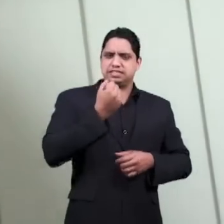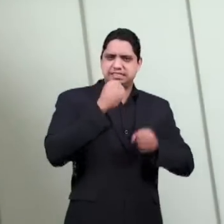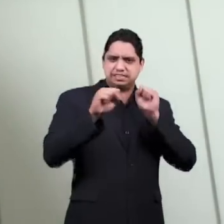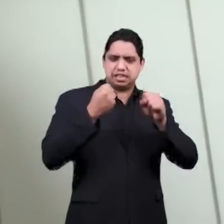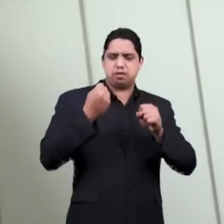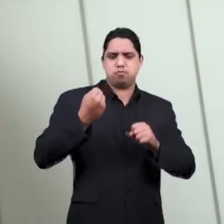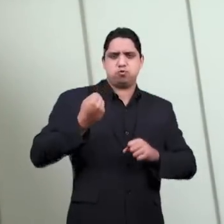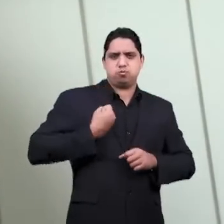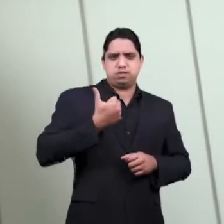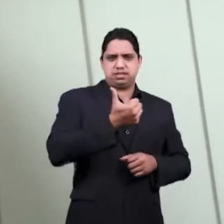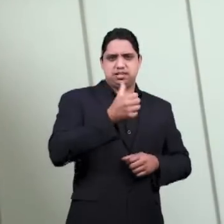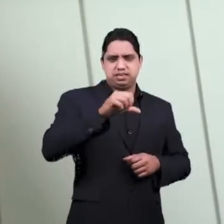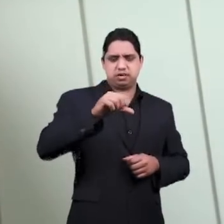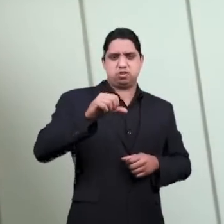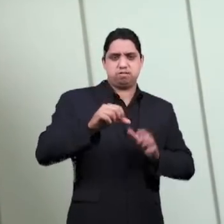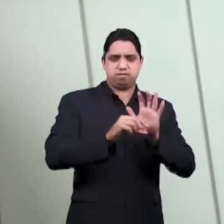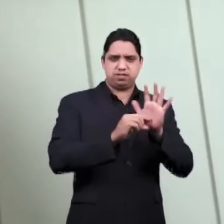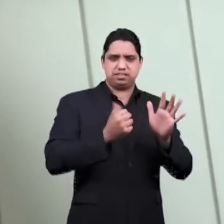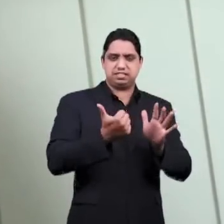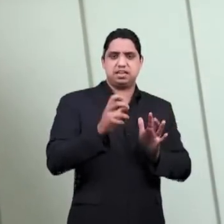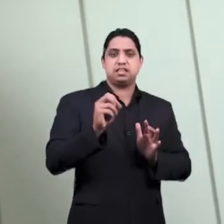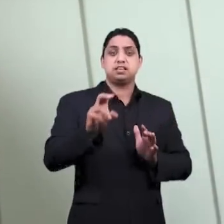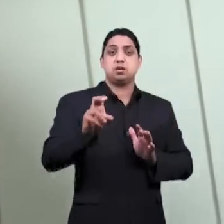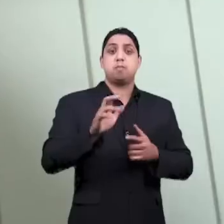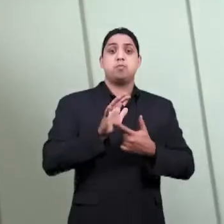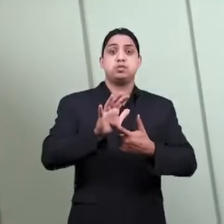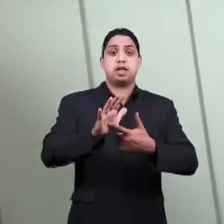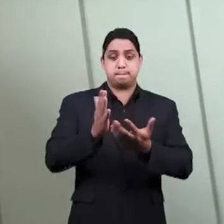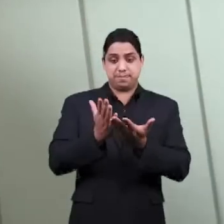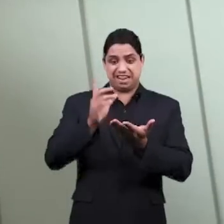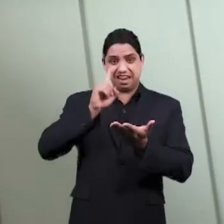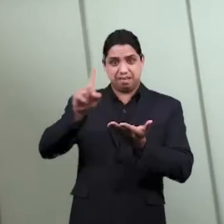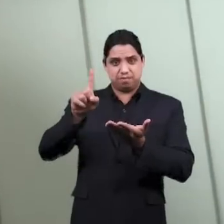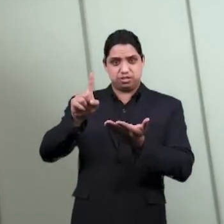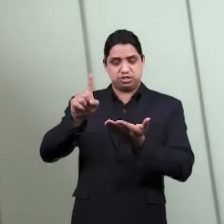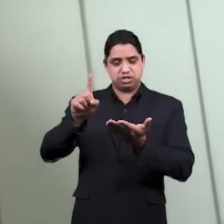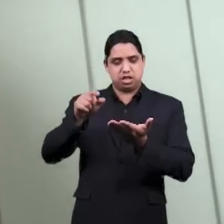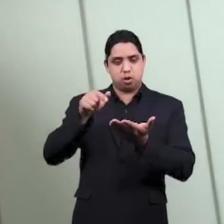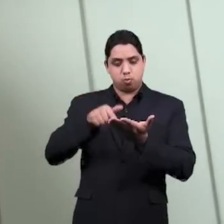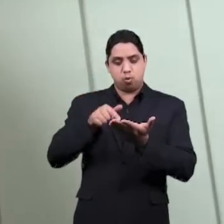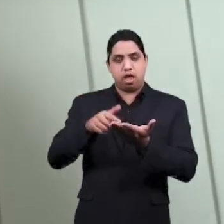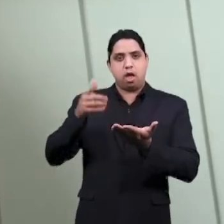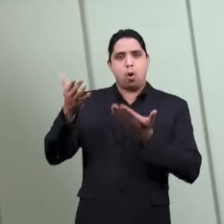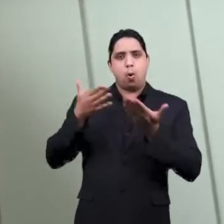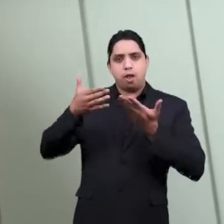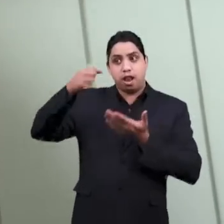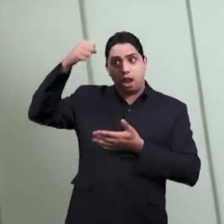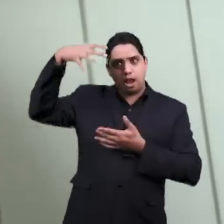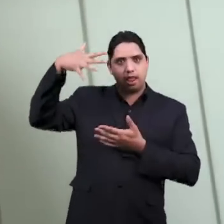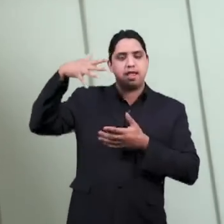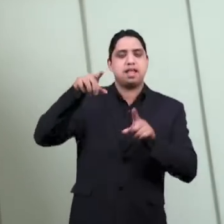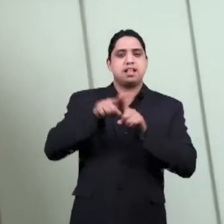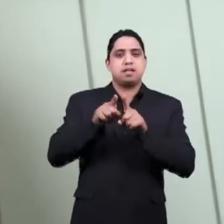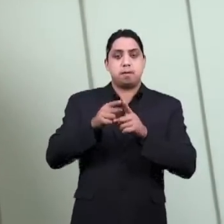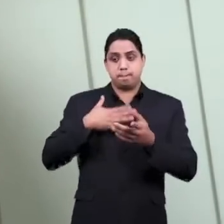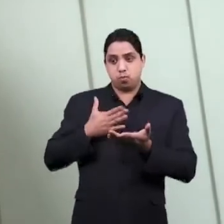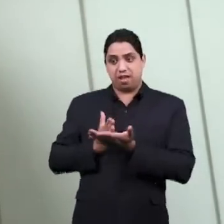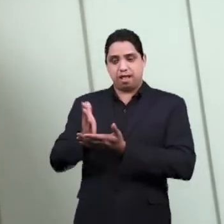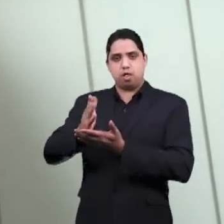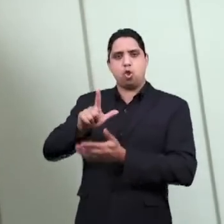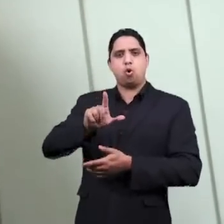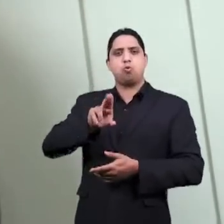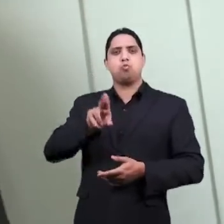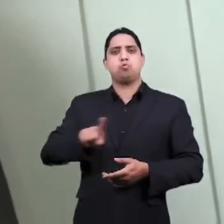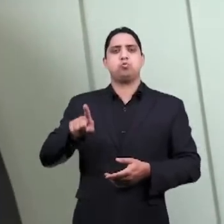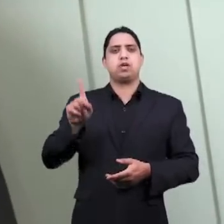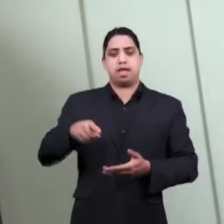verso 105. Lâmpada para os meus pés é a tua palavra e luz para o meu caminho. Muito bem, muito obrigado